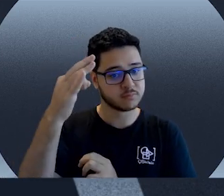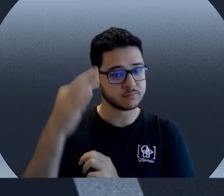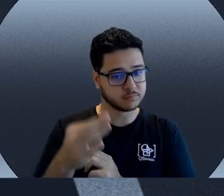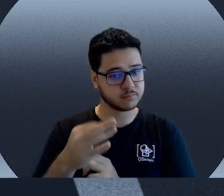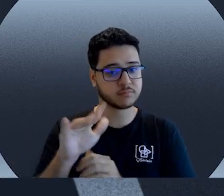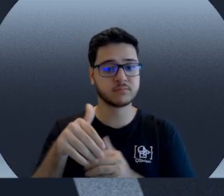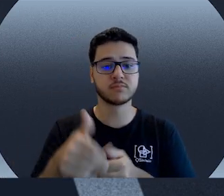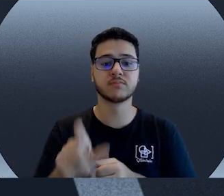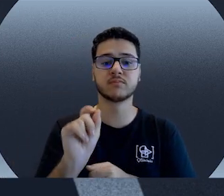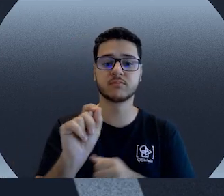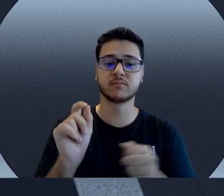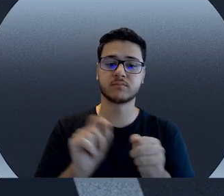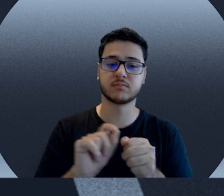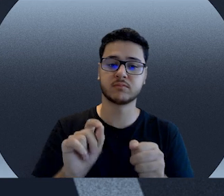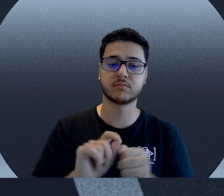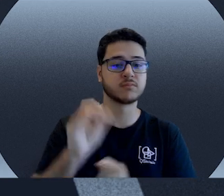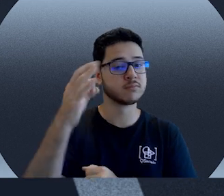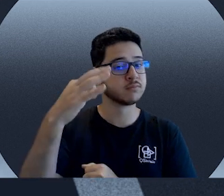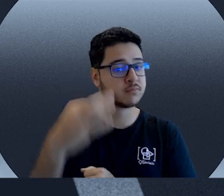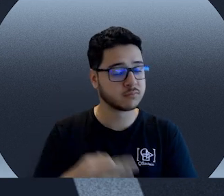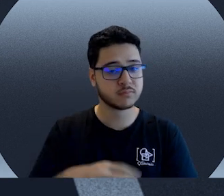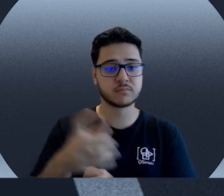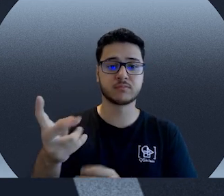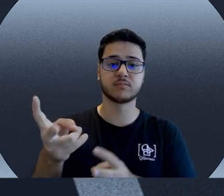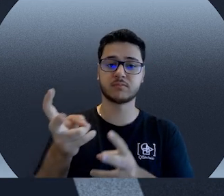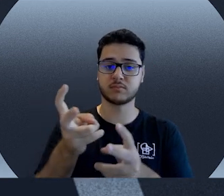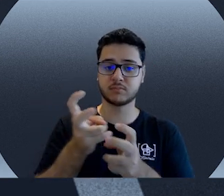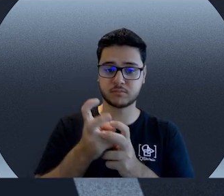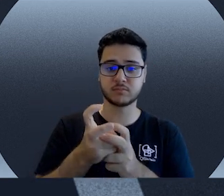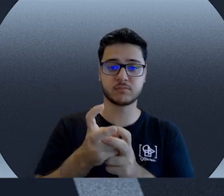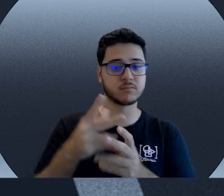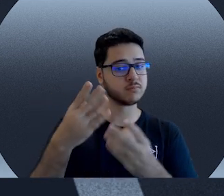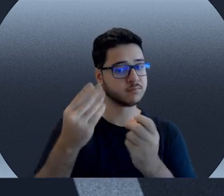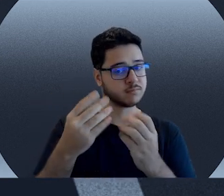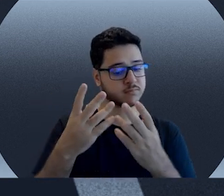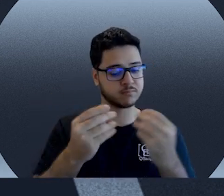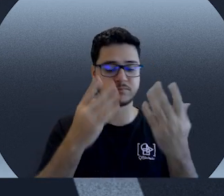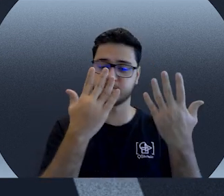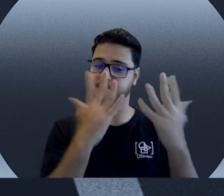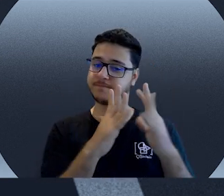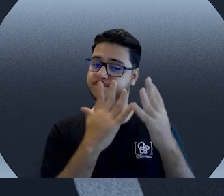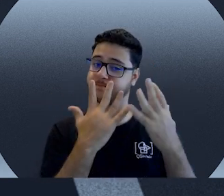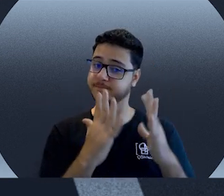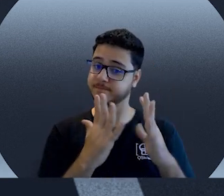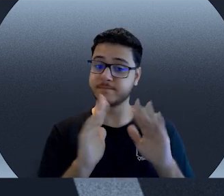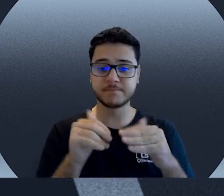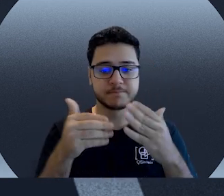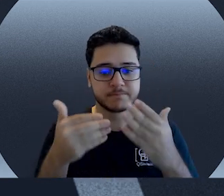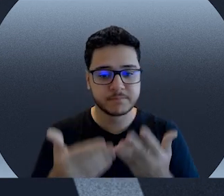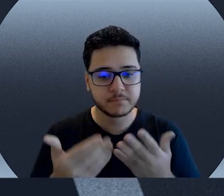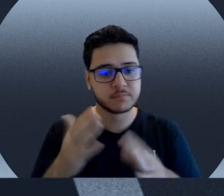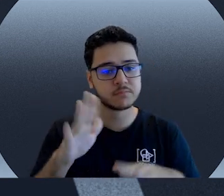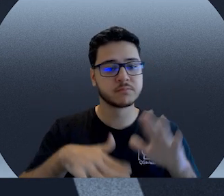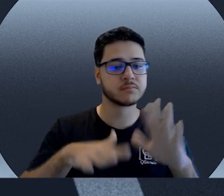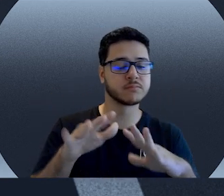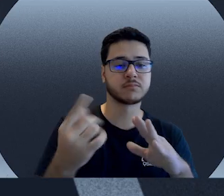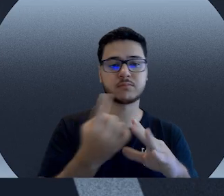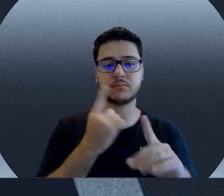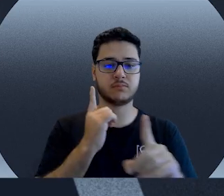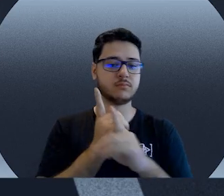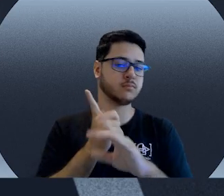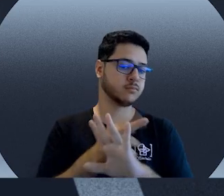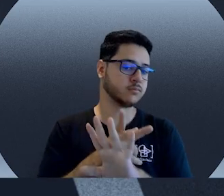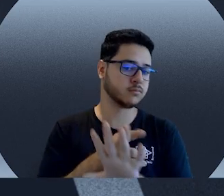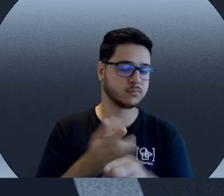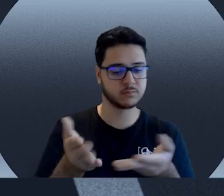é uma inserção em imagens que são muito famosas. Então, são imagens que às vezes encontramos